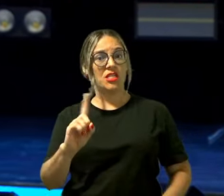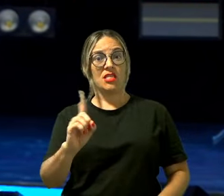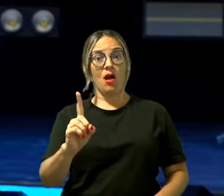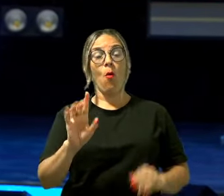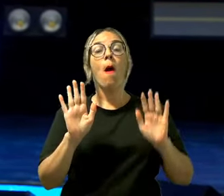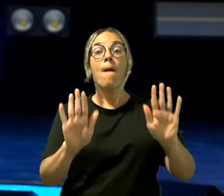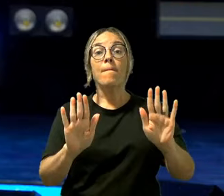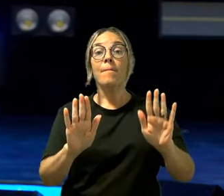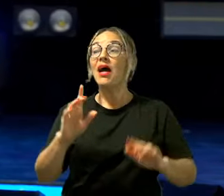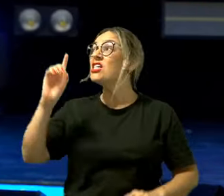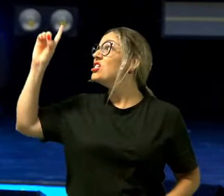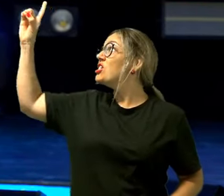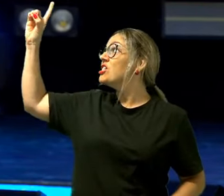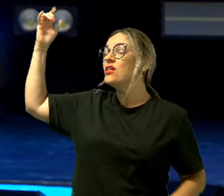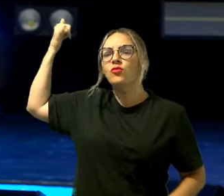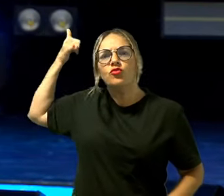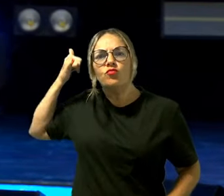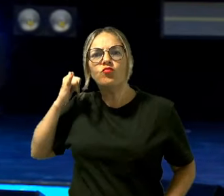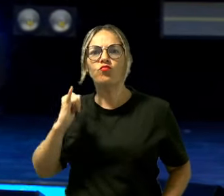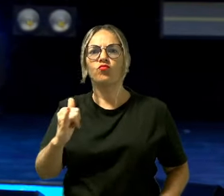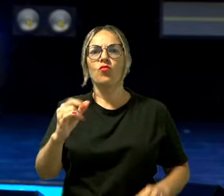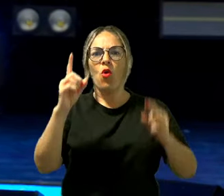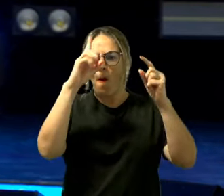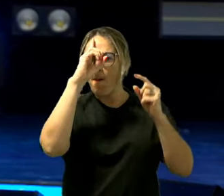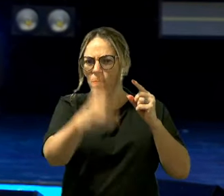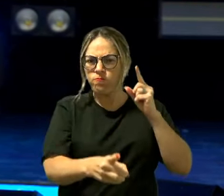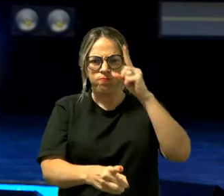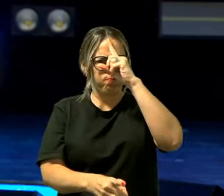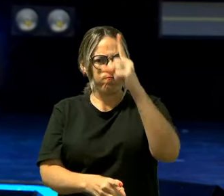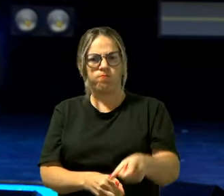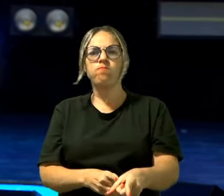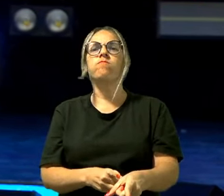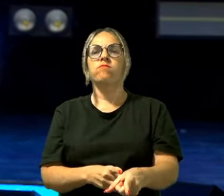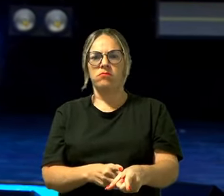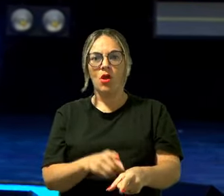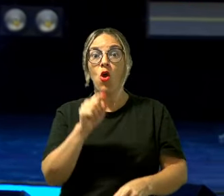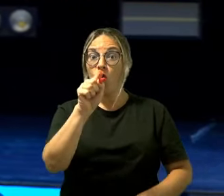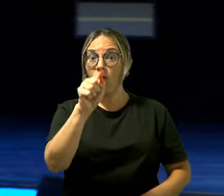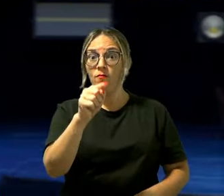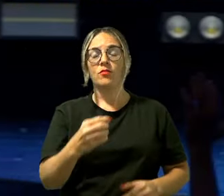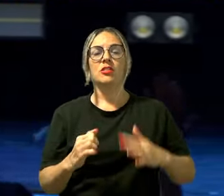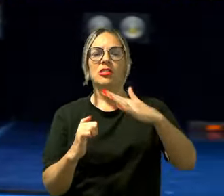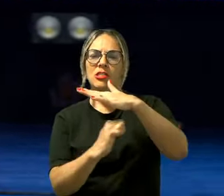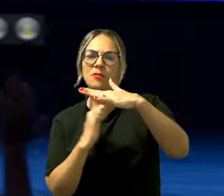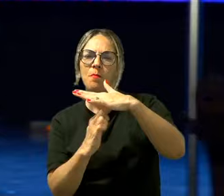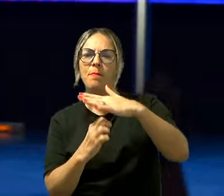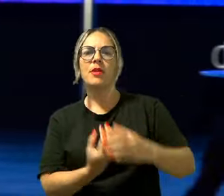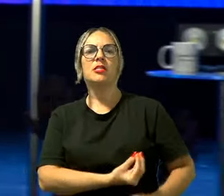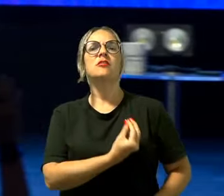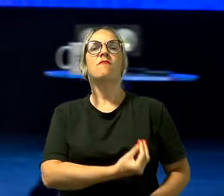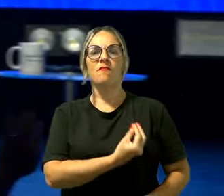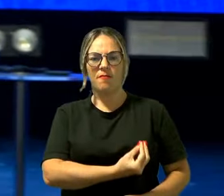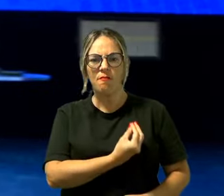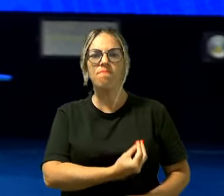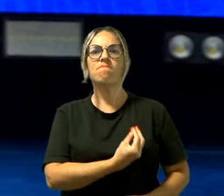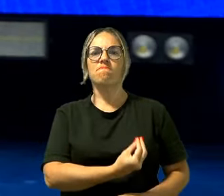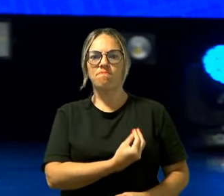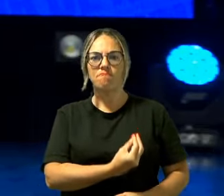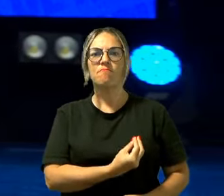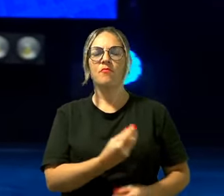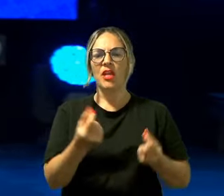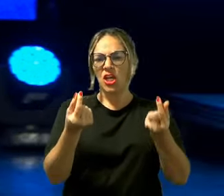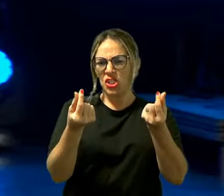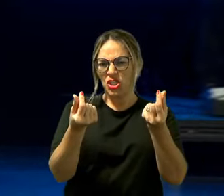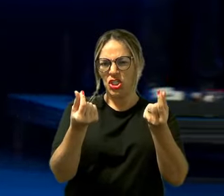quem determina o que você vai viver não é a crise, não é a política, não são os jornais, não são os